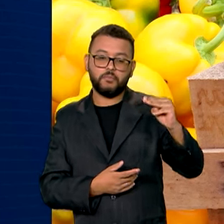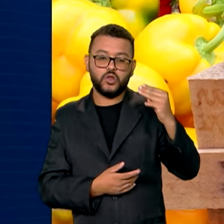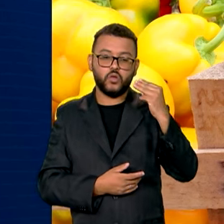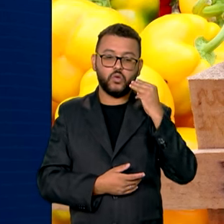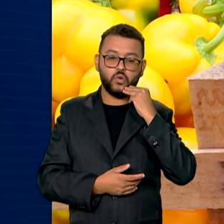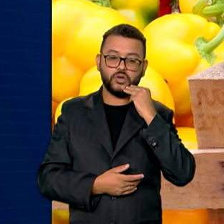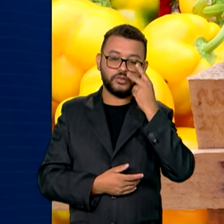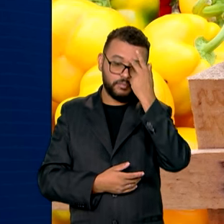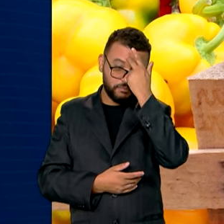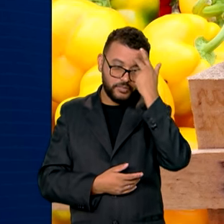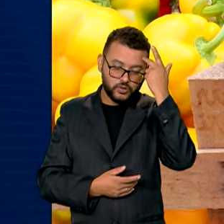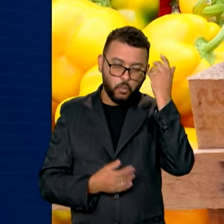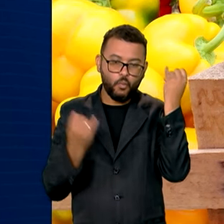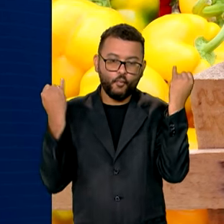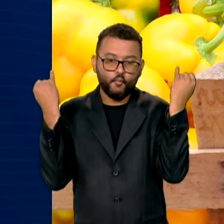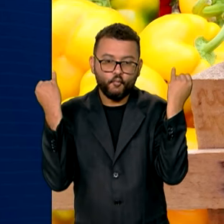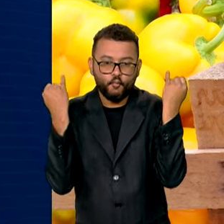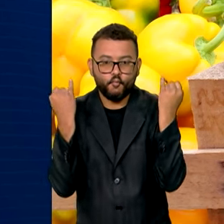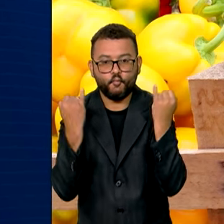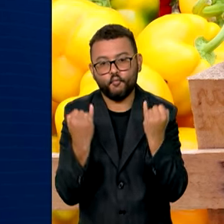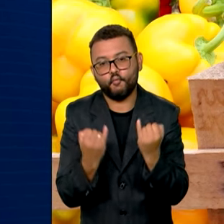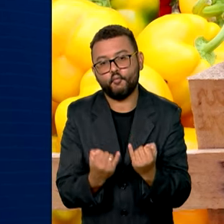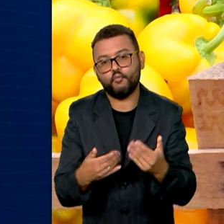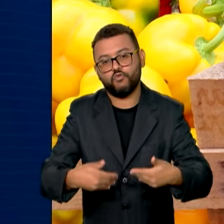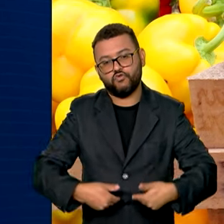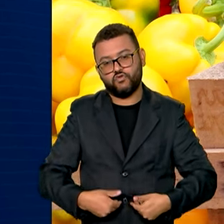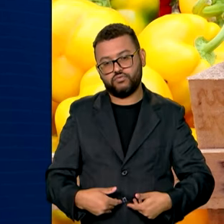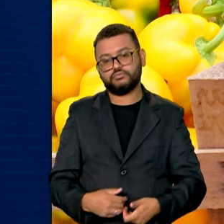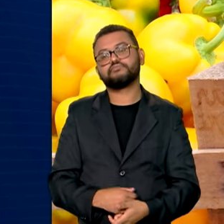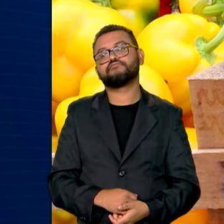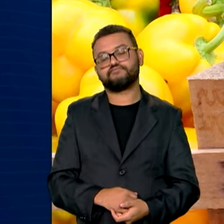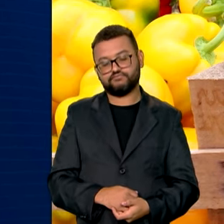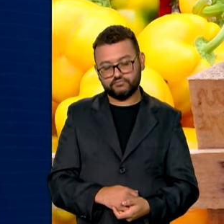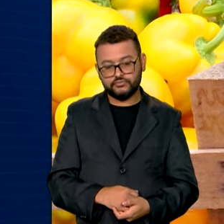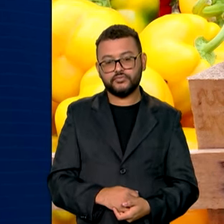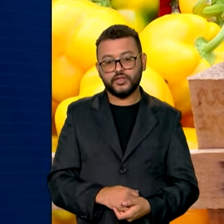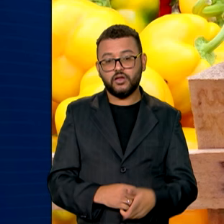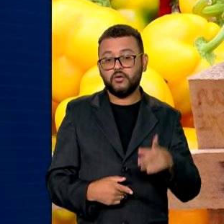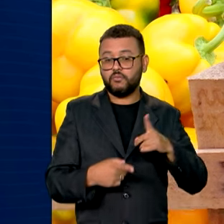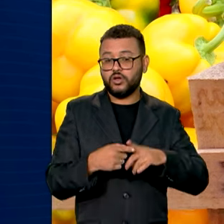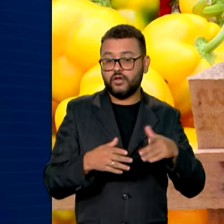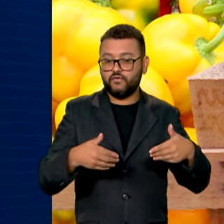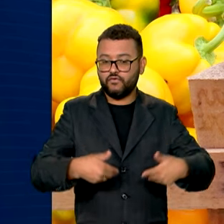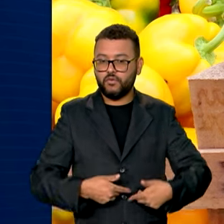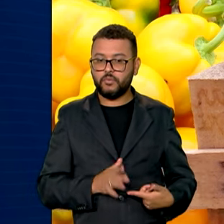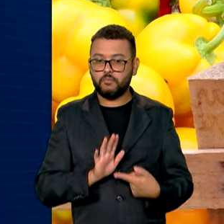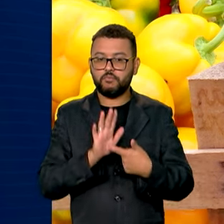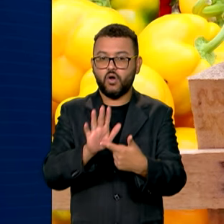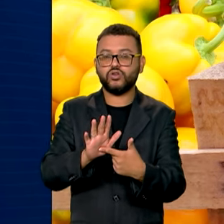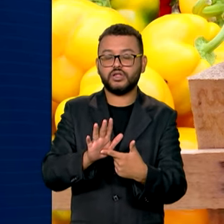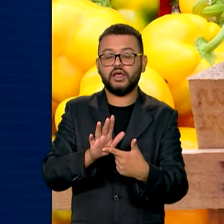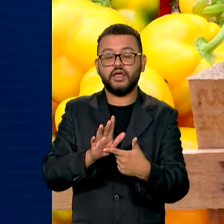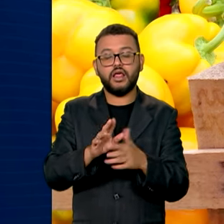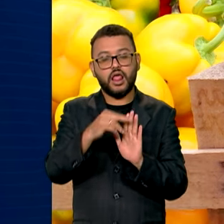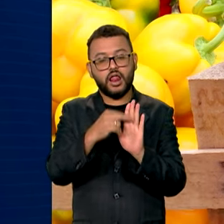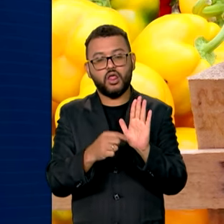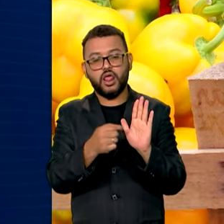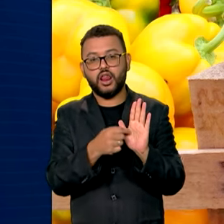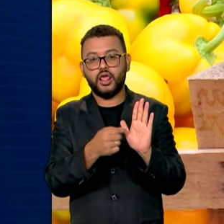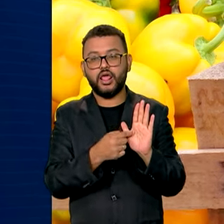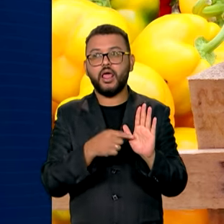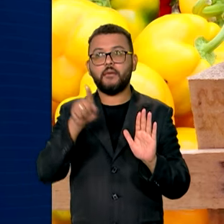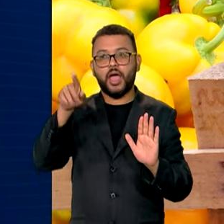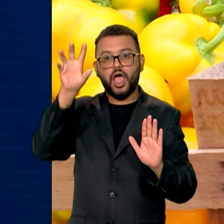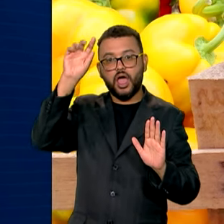pessoas ainda estarão cronicamente desnutridas. A fome, como aponta o documento, segue crescendo